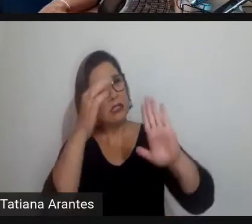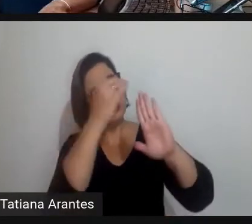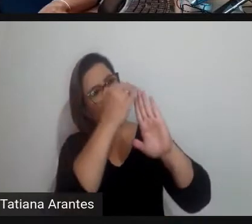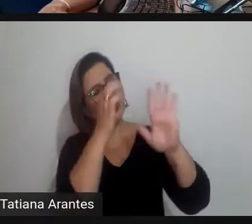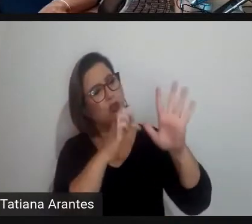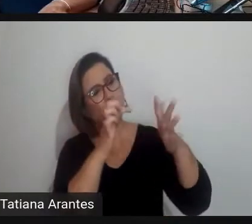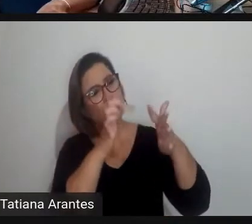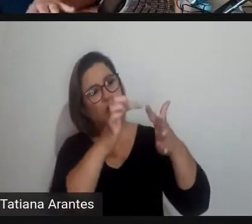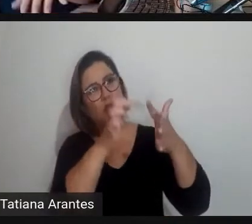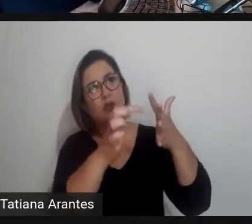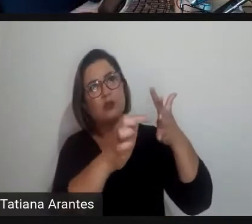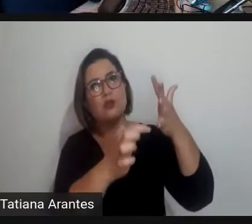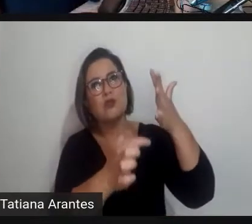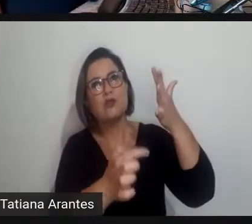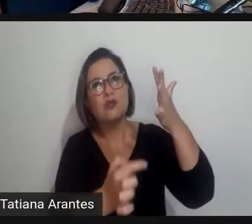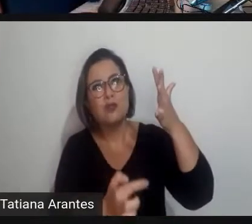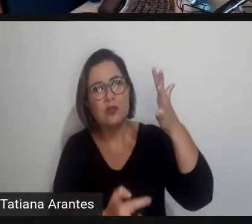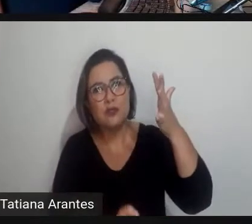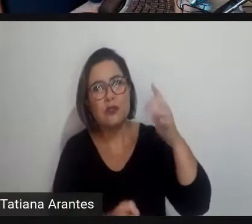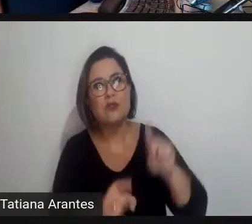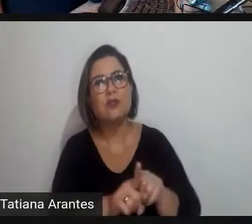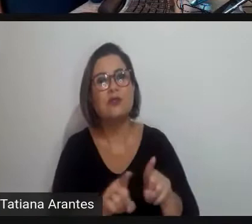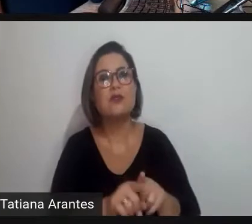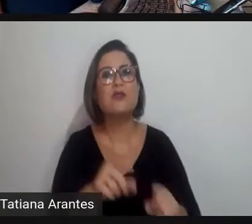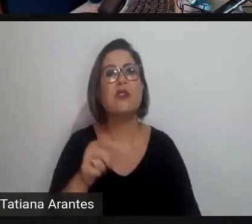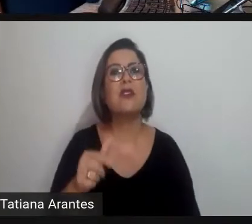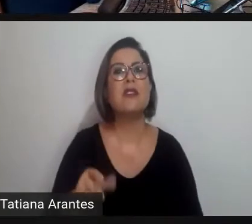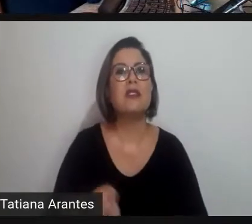é o artigo 75E,